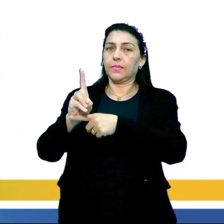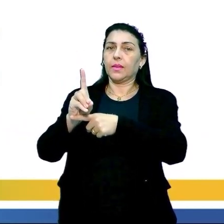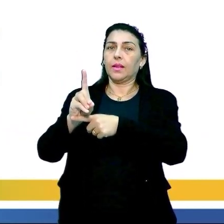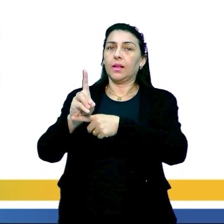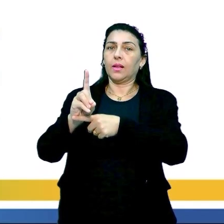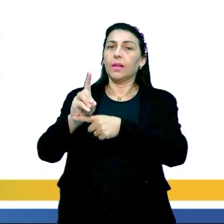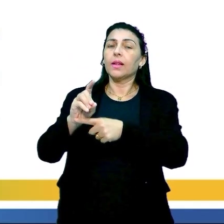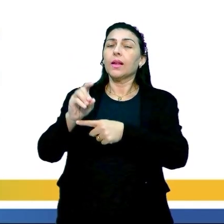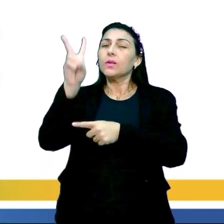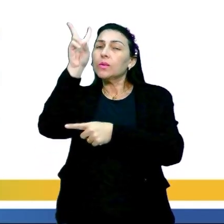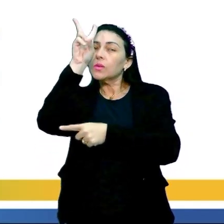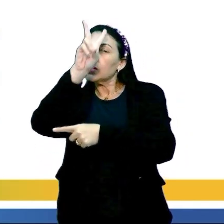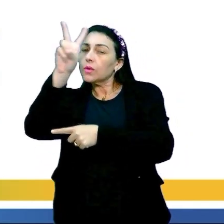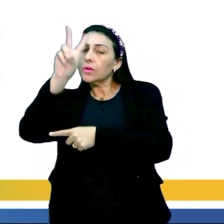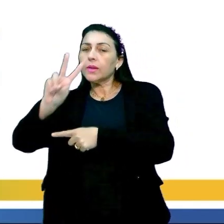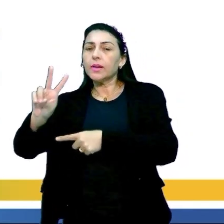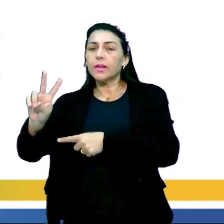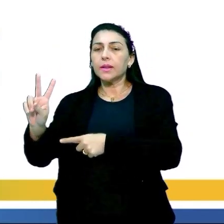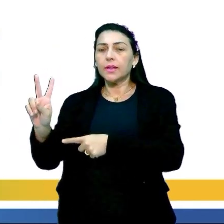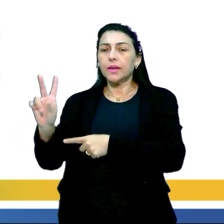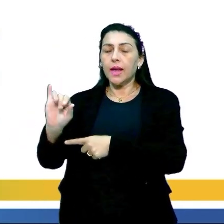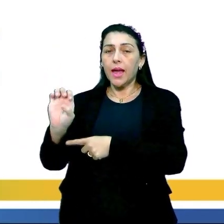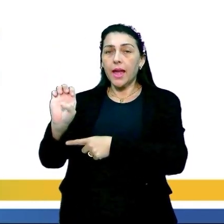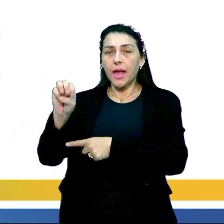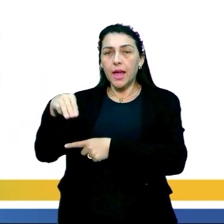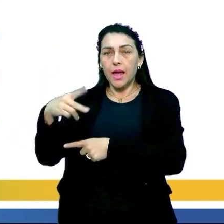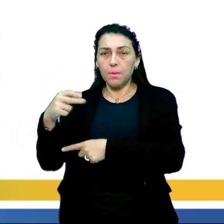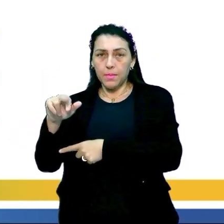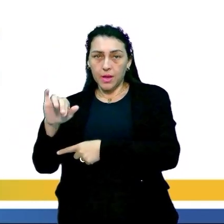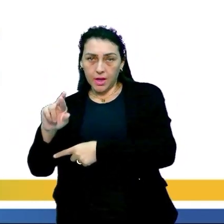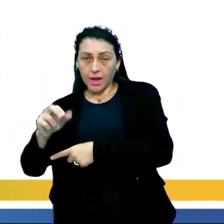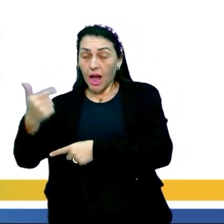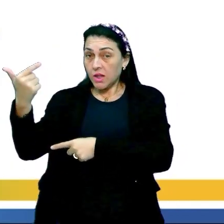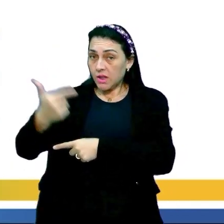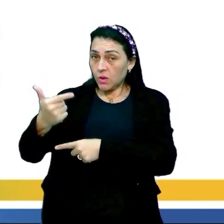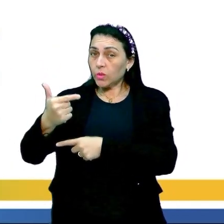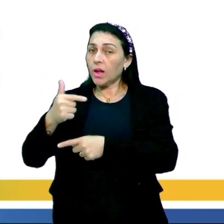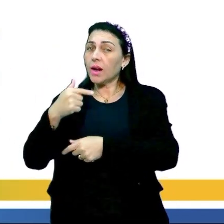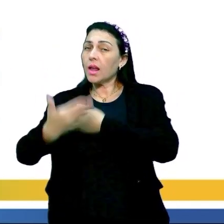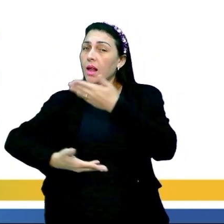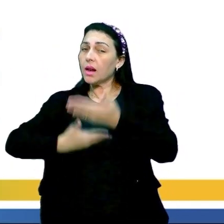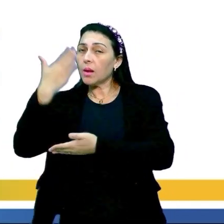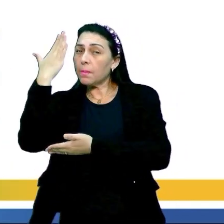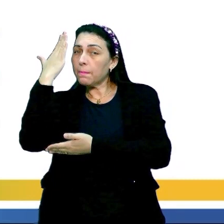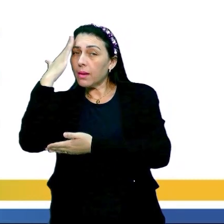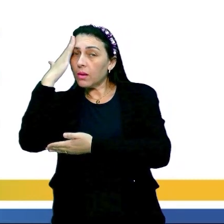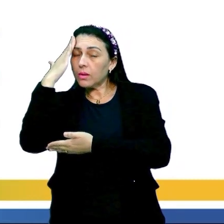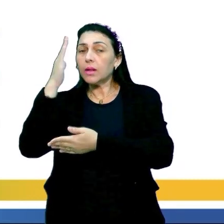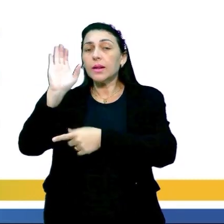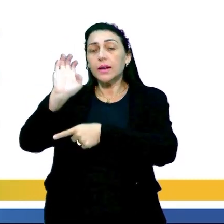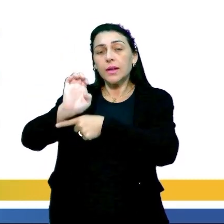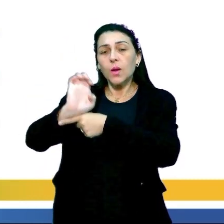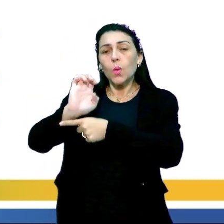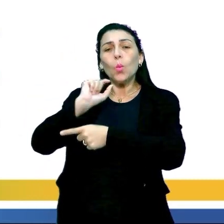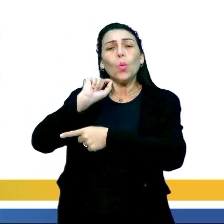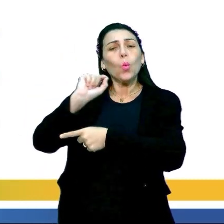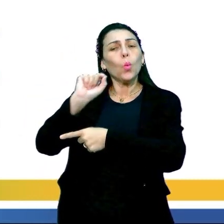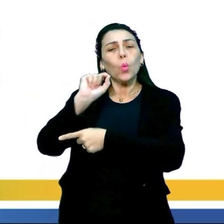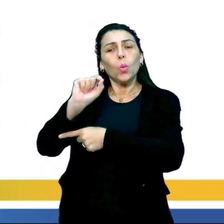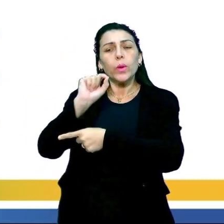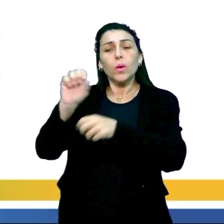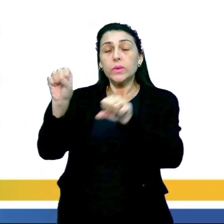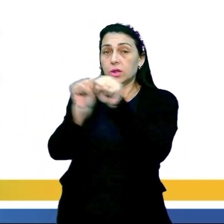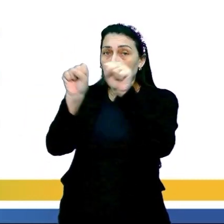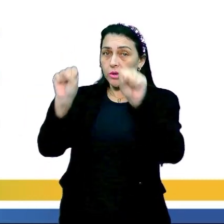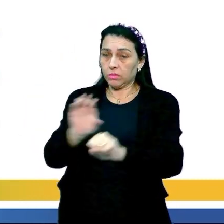instâncias históricas empíricas é secundário em relação à compreensão. E letra E, o que é